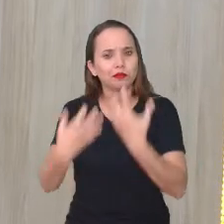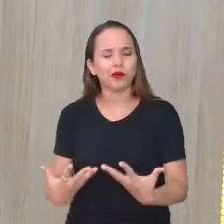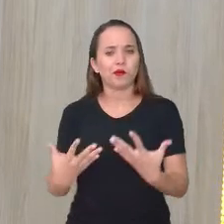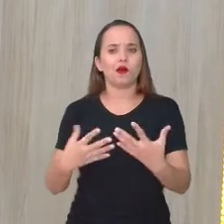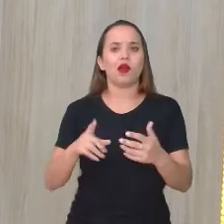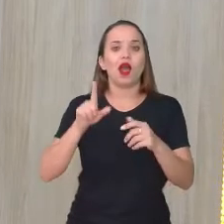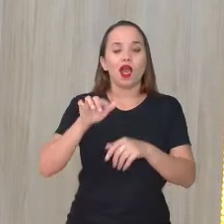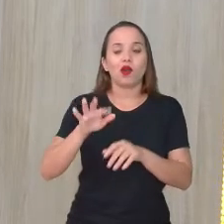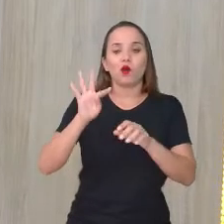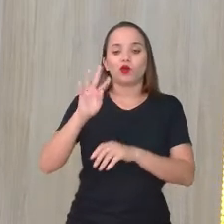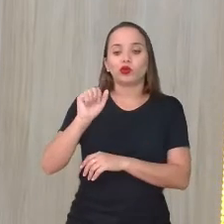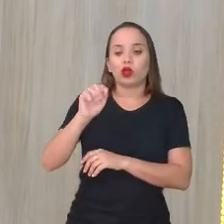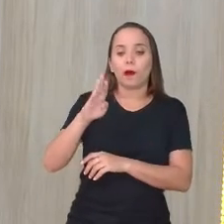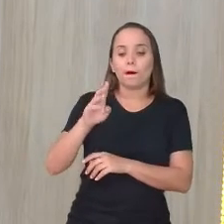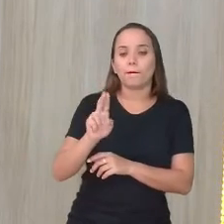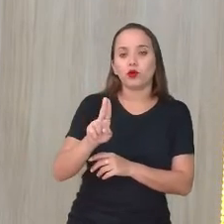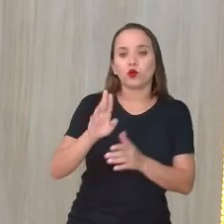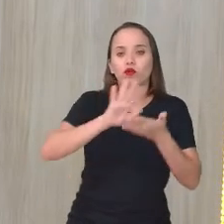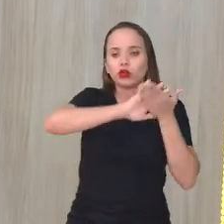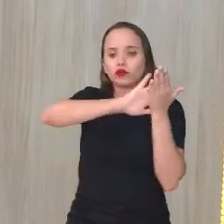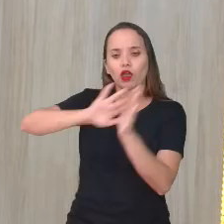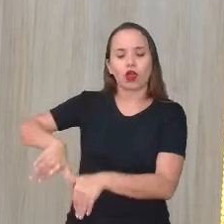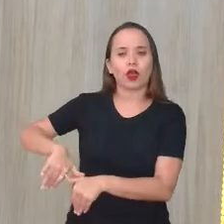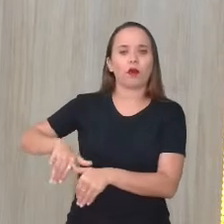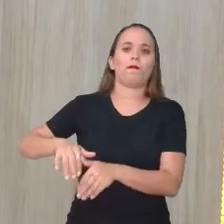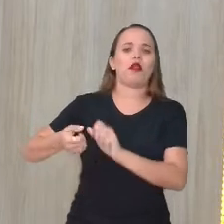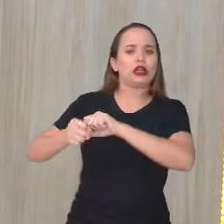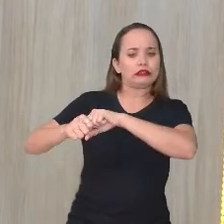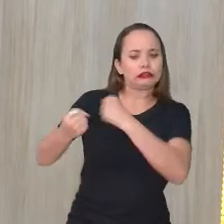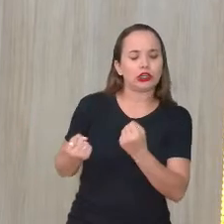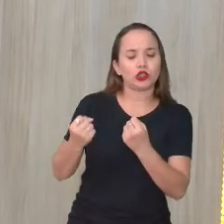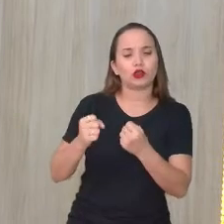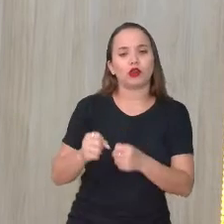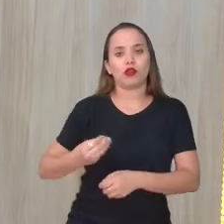ser a diferença entre se viver bem ou se adoecer ou